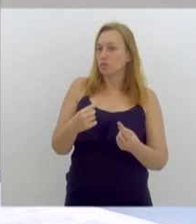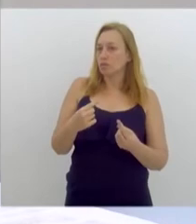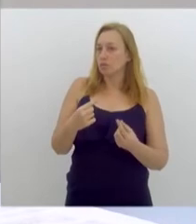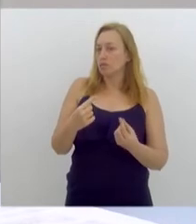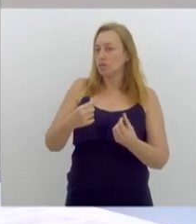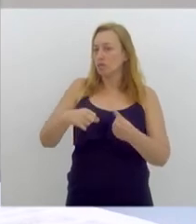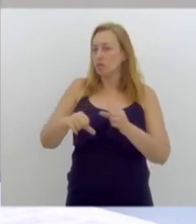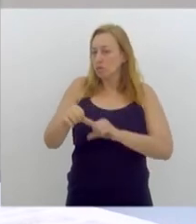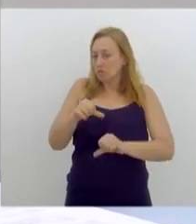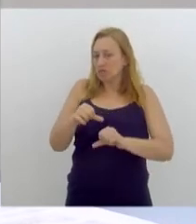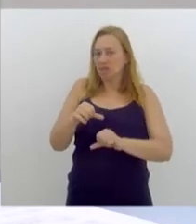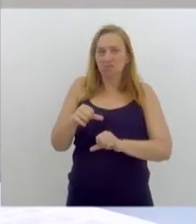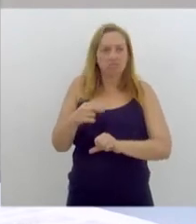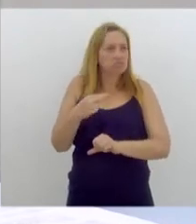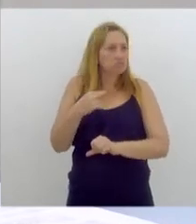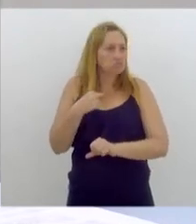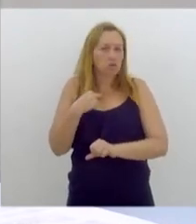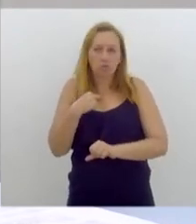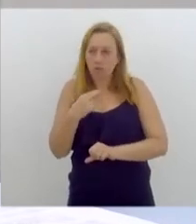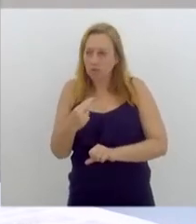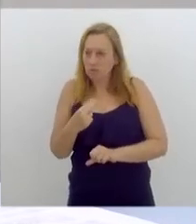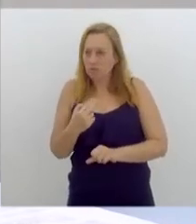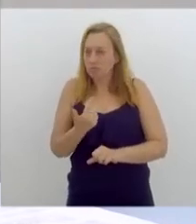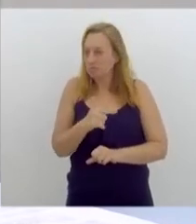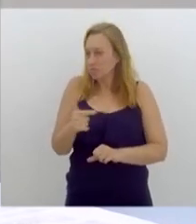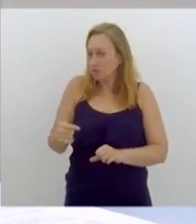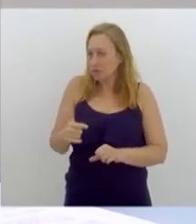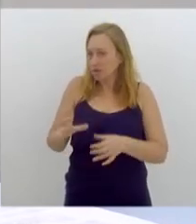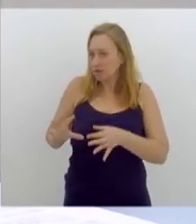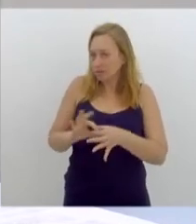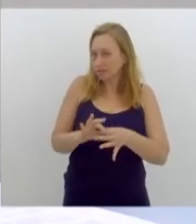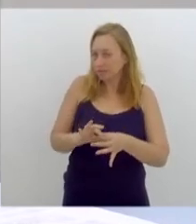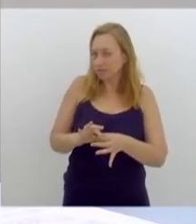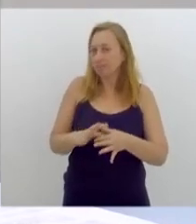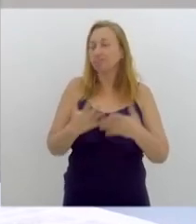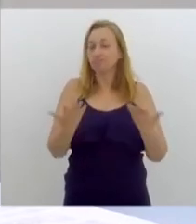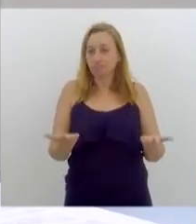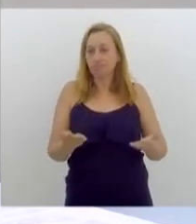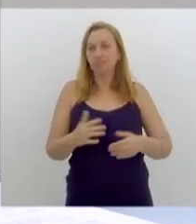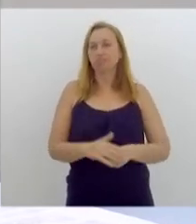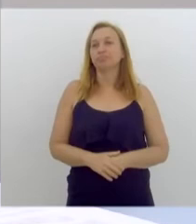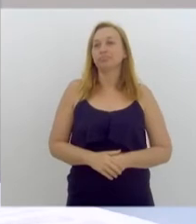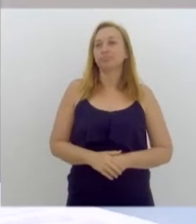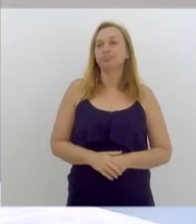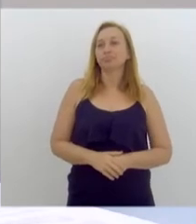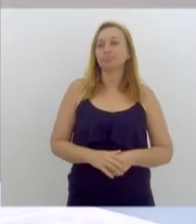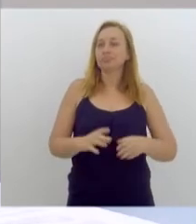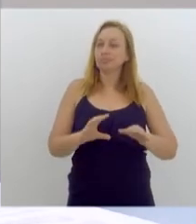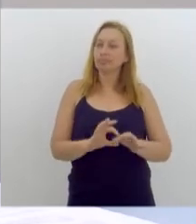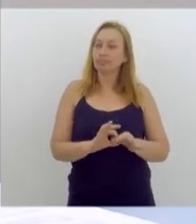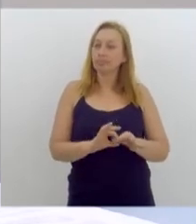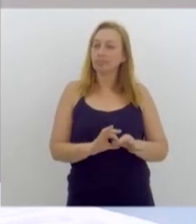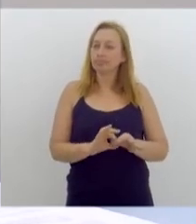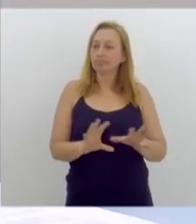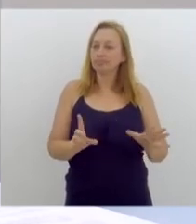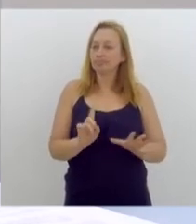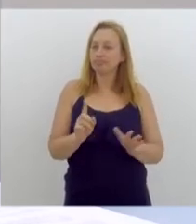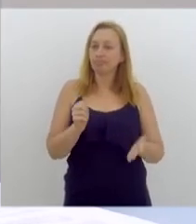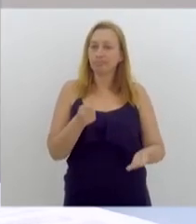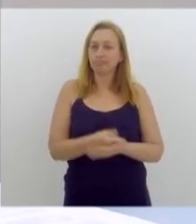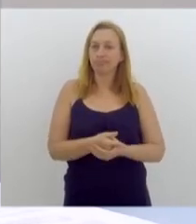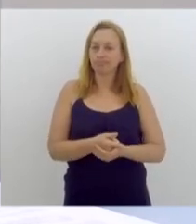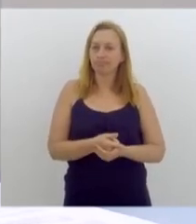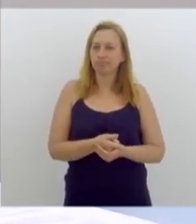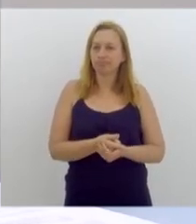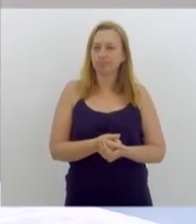tem cooperativismo como aconteceu e assim sendo ele deu a liminar para não pagar